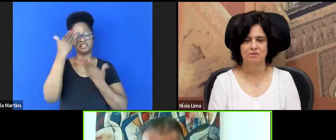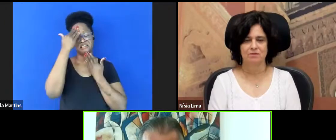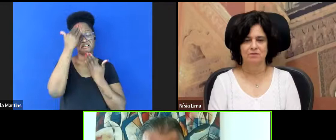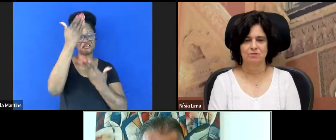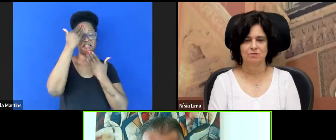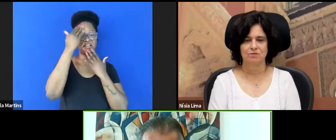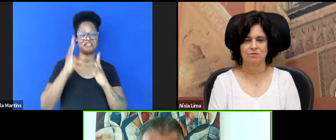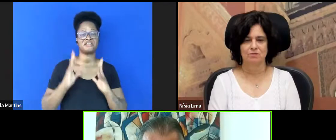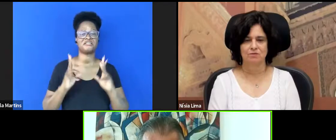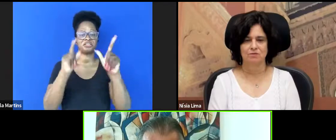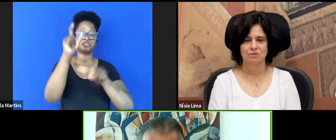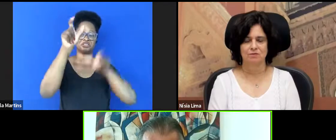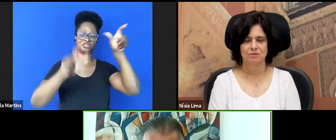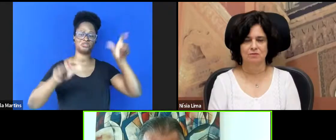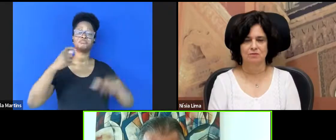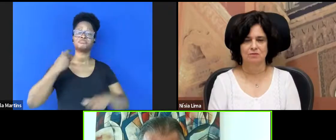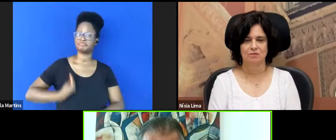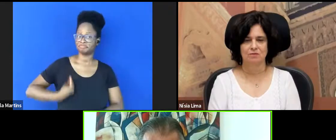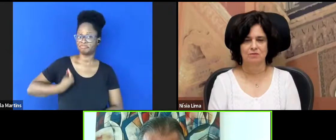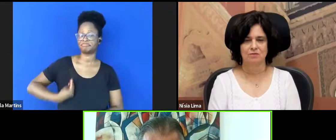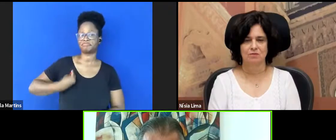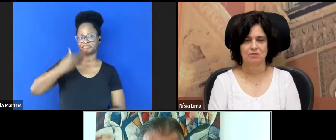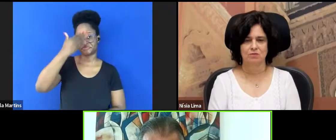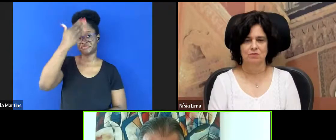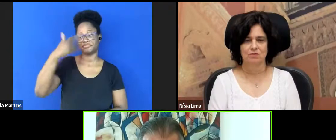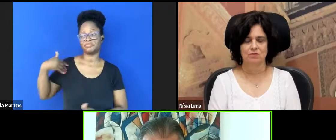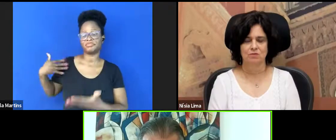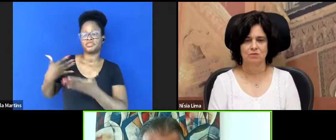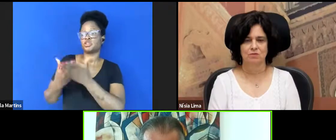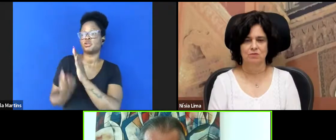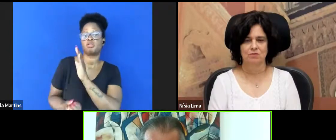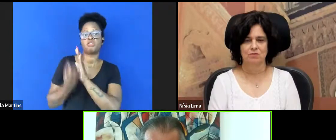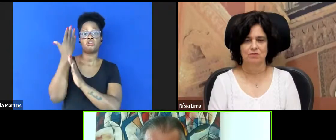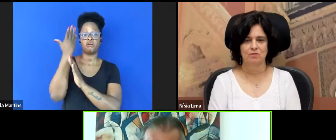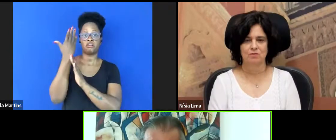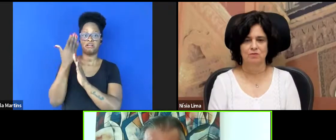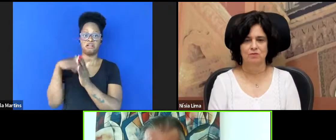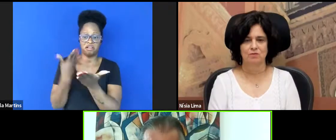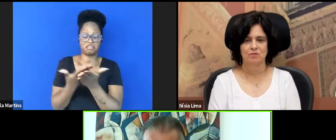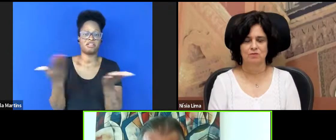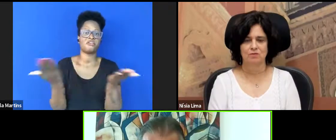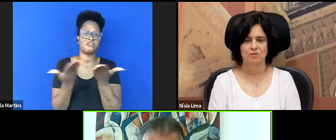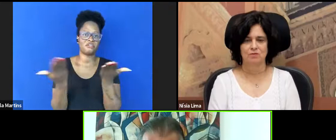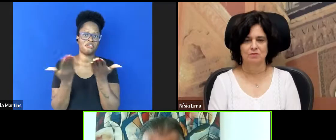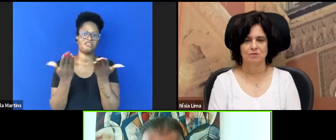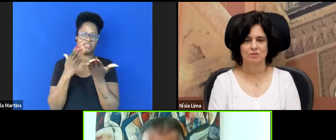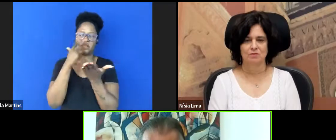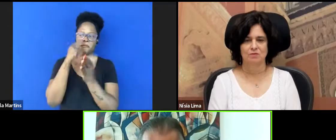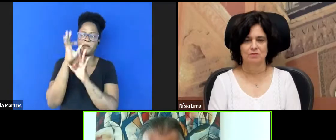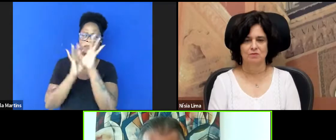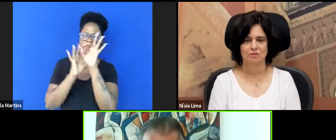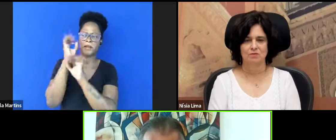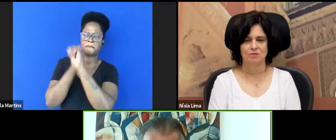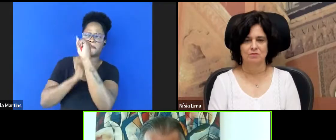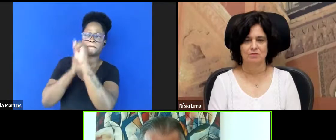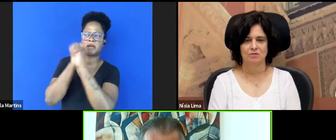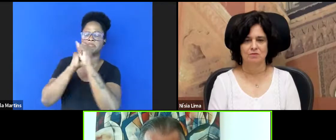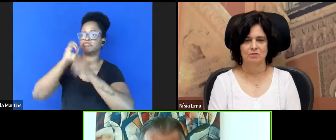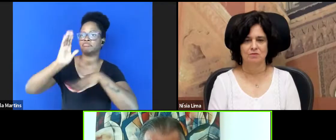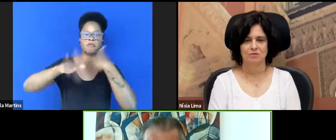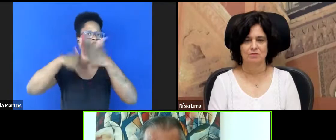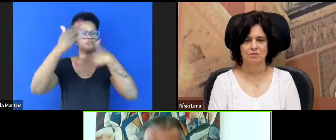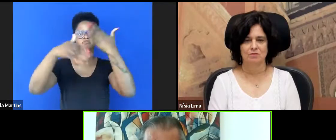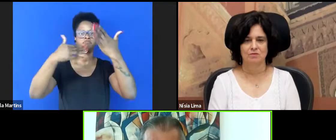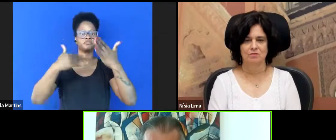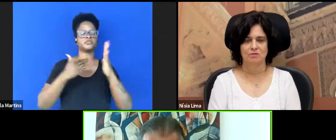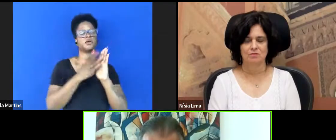todas as pessoas envolvidas, desde a sua criação, a sua construção e desenvolvimento ao longo